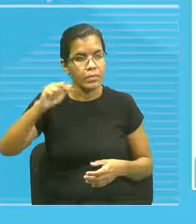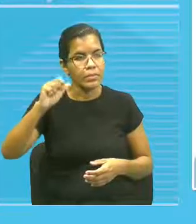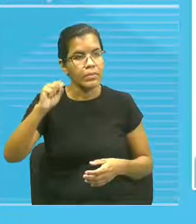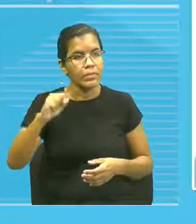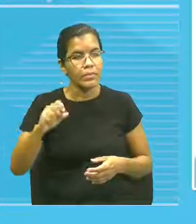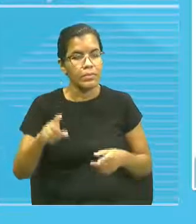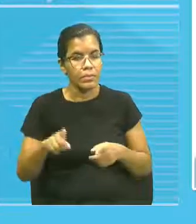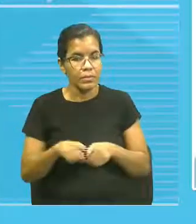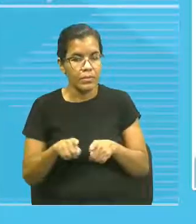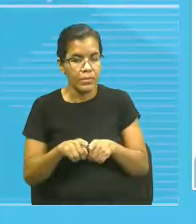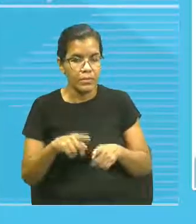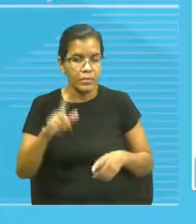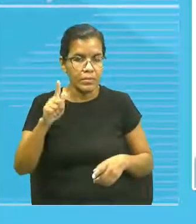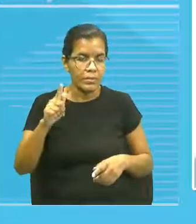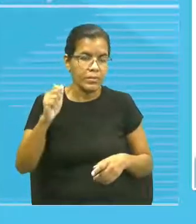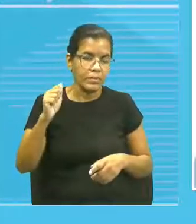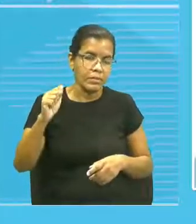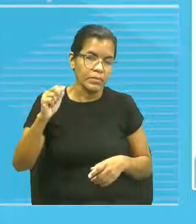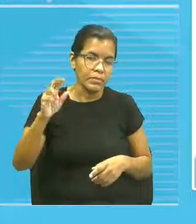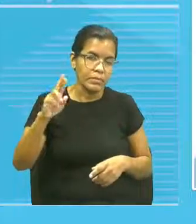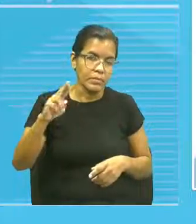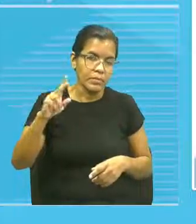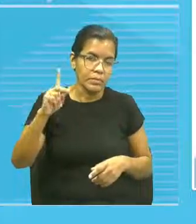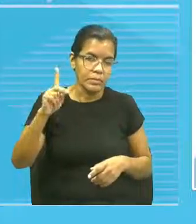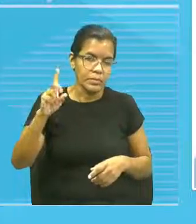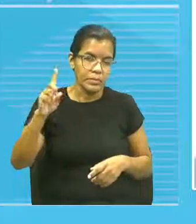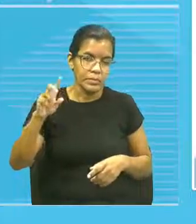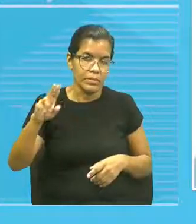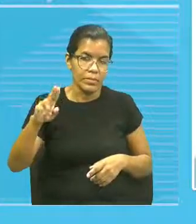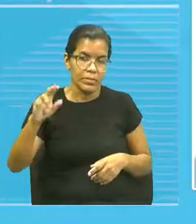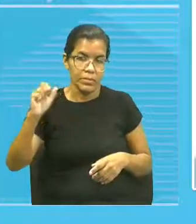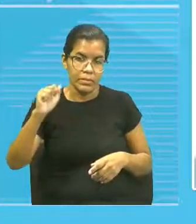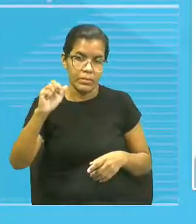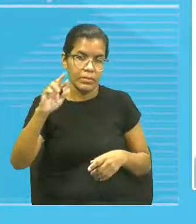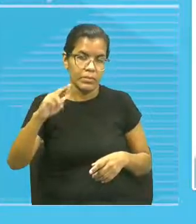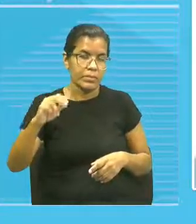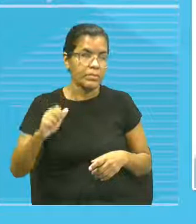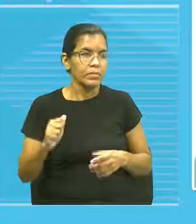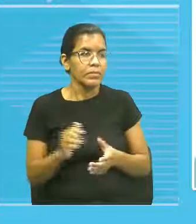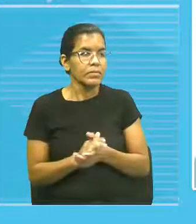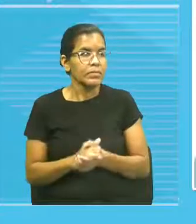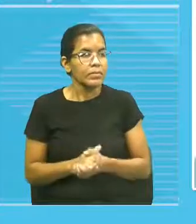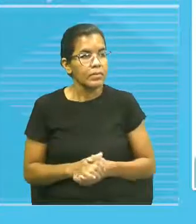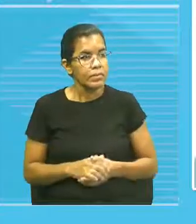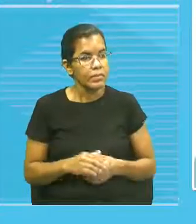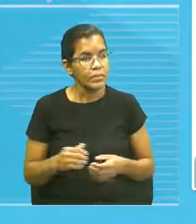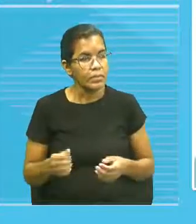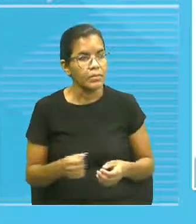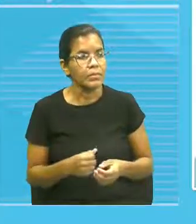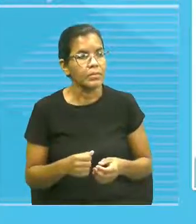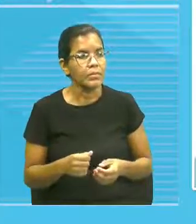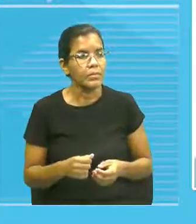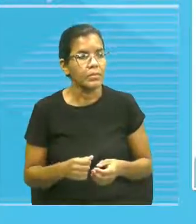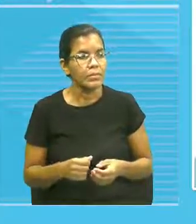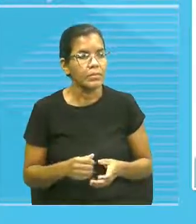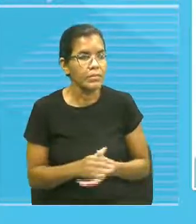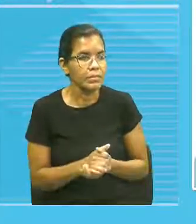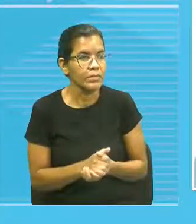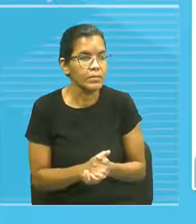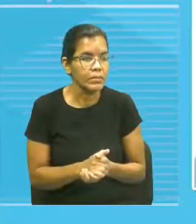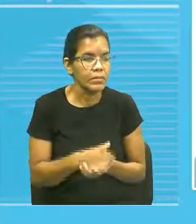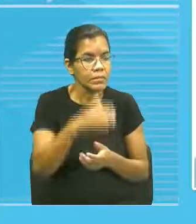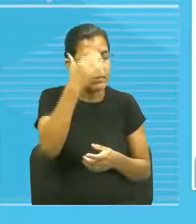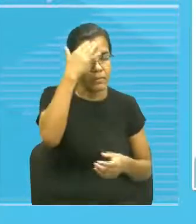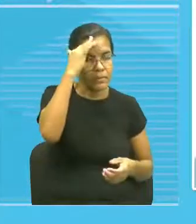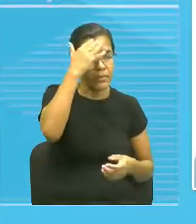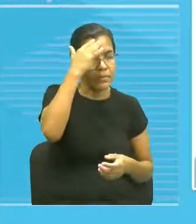Em média, 700 quilojoules, que é mais ou menos, é um pouco maior que o nosso metabolismo basal. Vocês sabem o